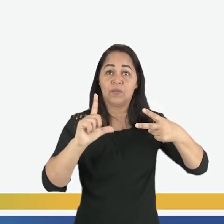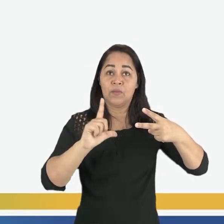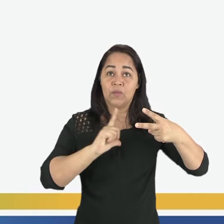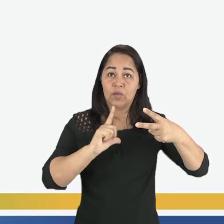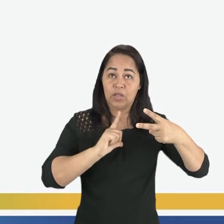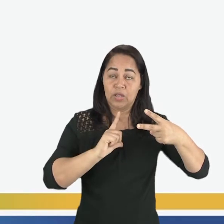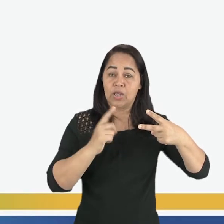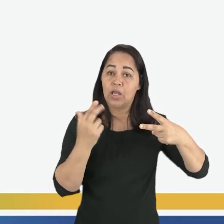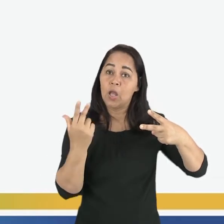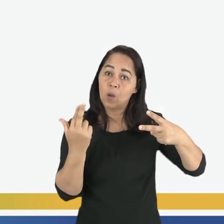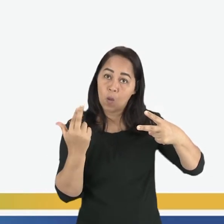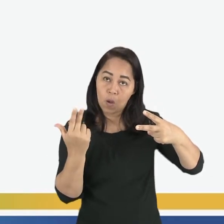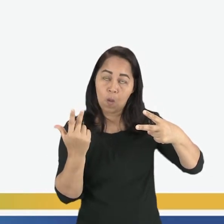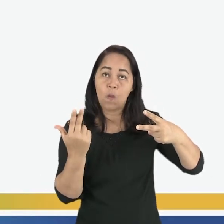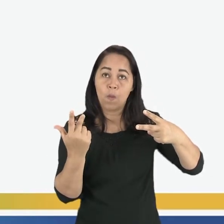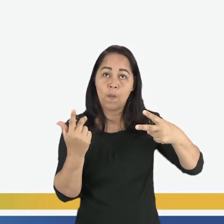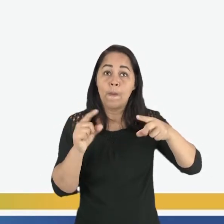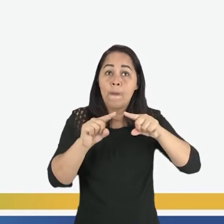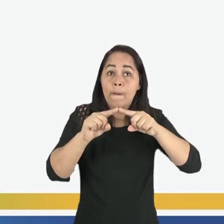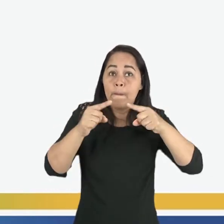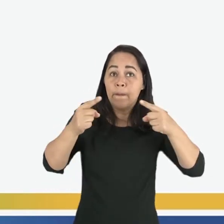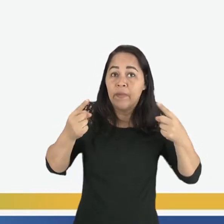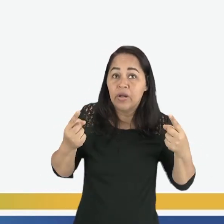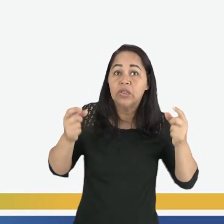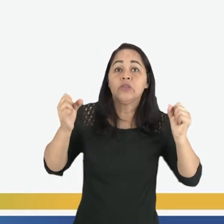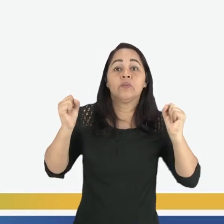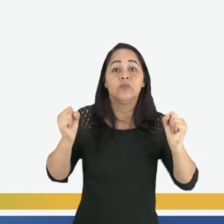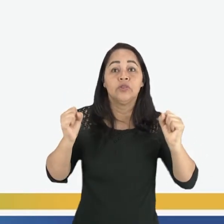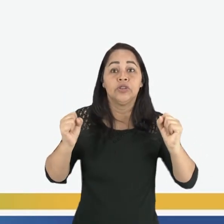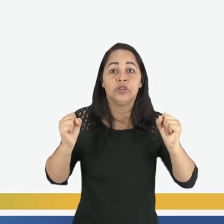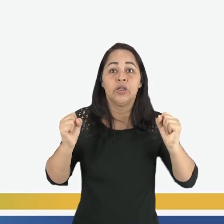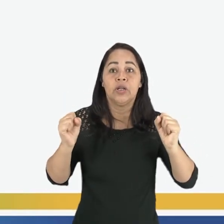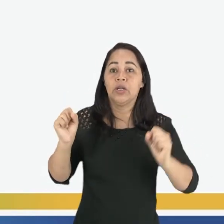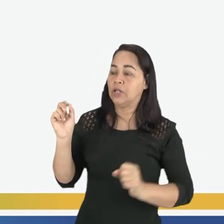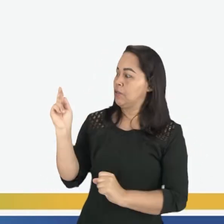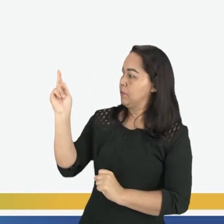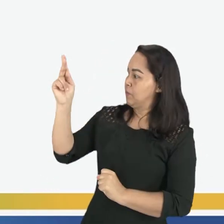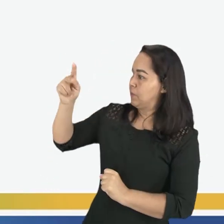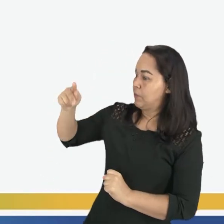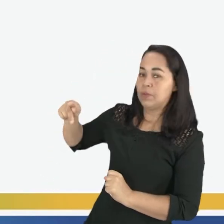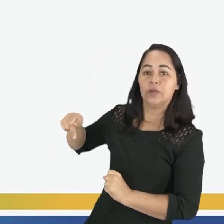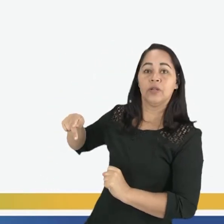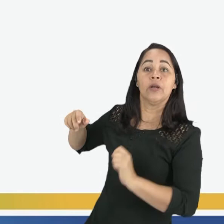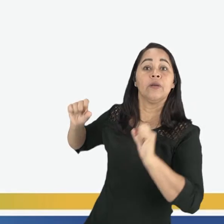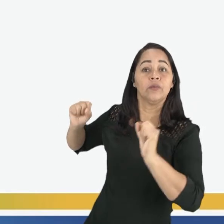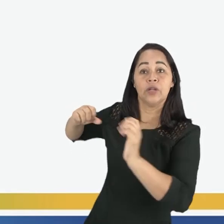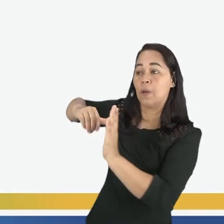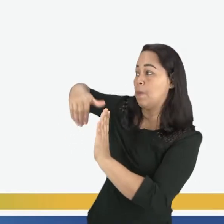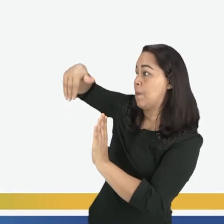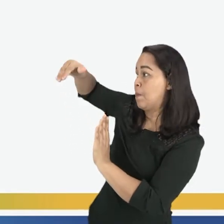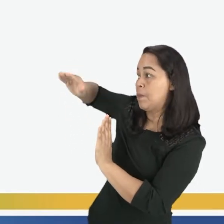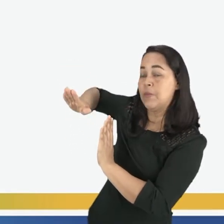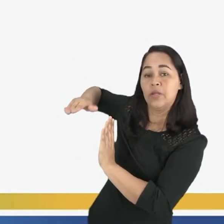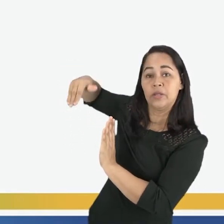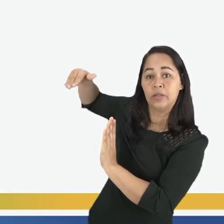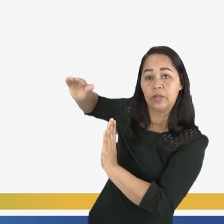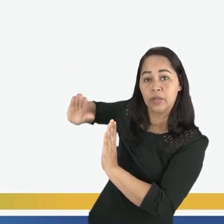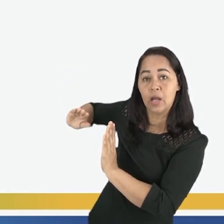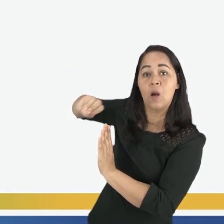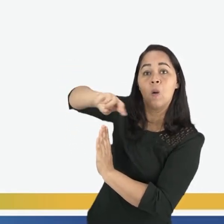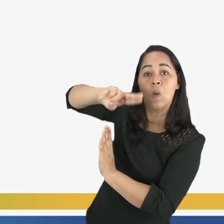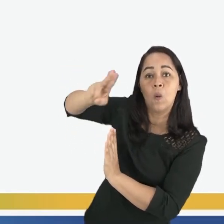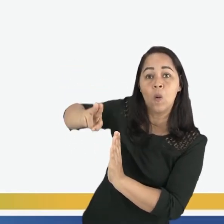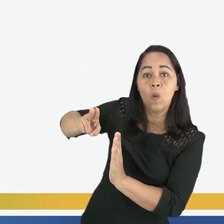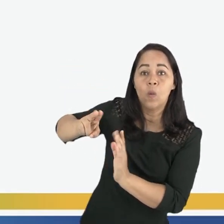do hieróglifos, só que se podia escrever, pintar em papiros ou até mesmo em placas